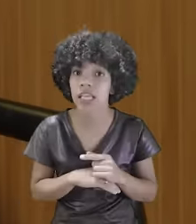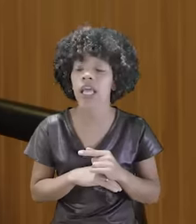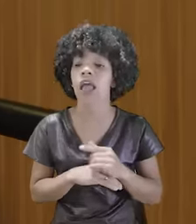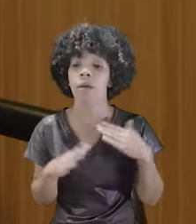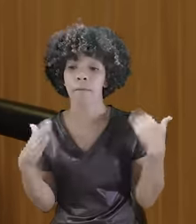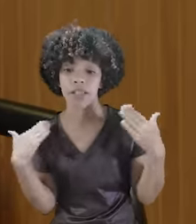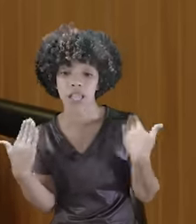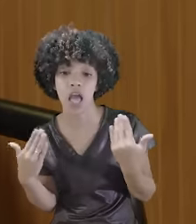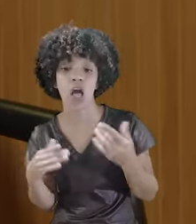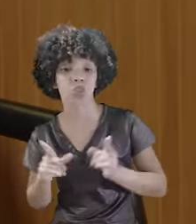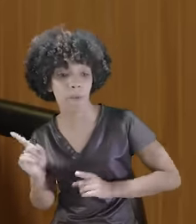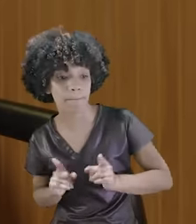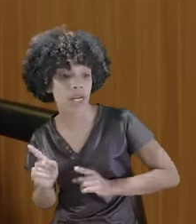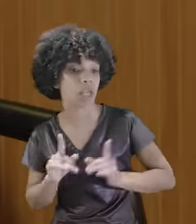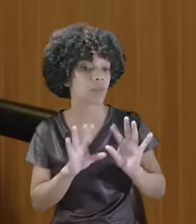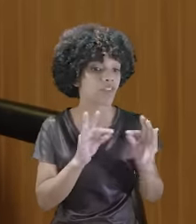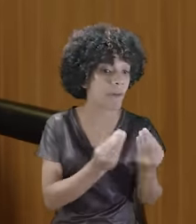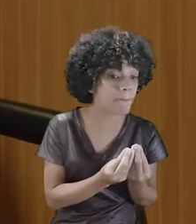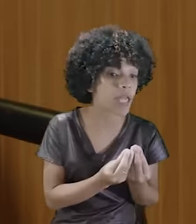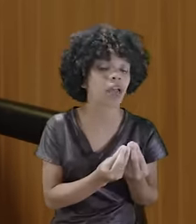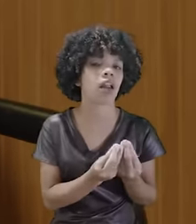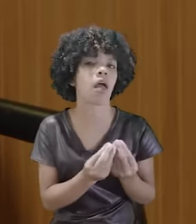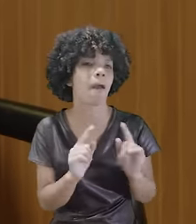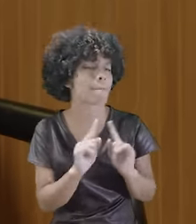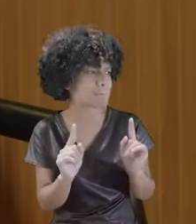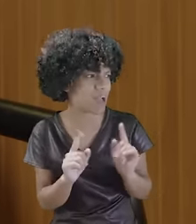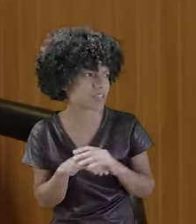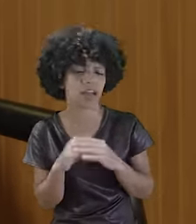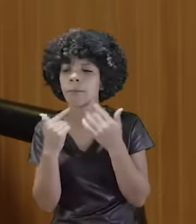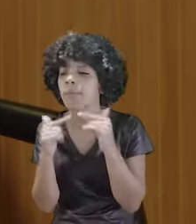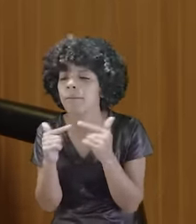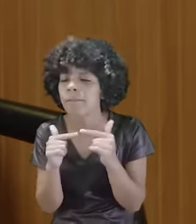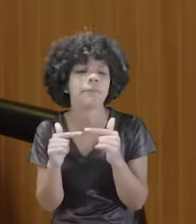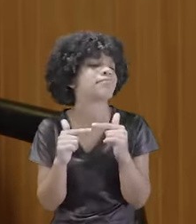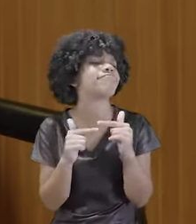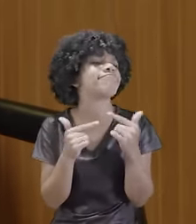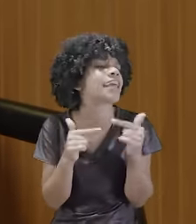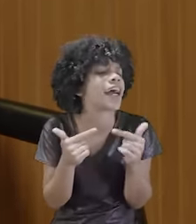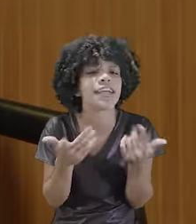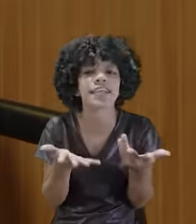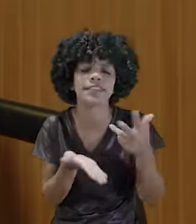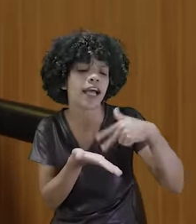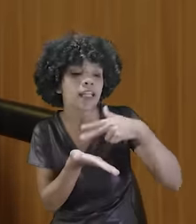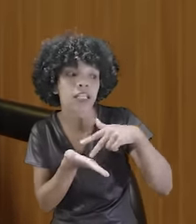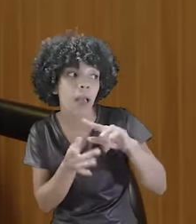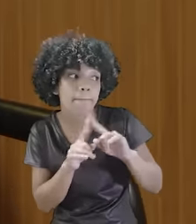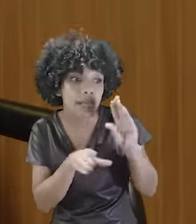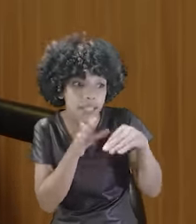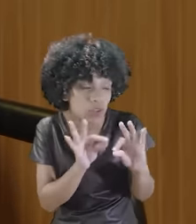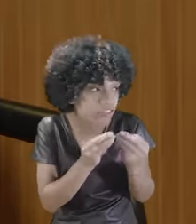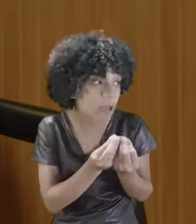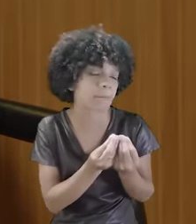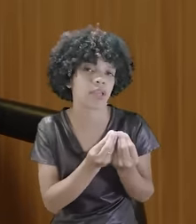sai para casa do primo do prima assim da família mas dia a gente ri a gente dança entre a gente só